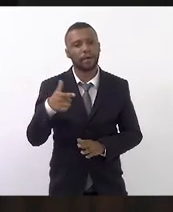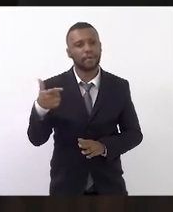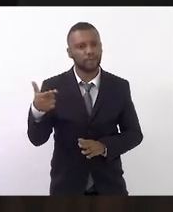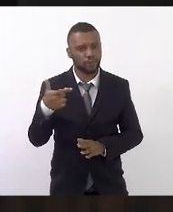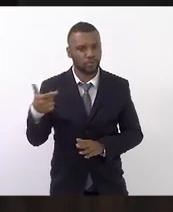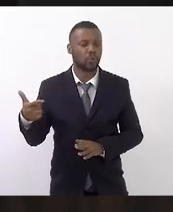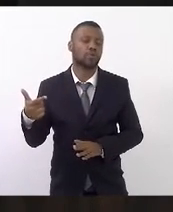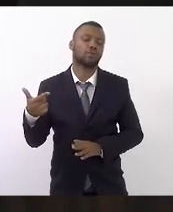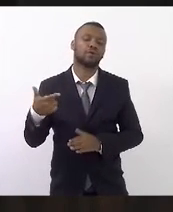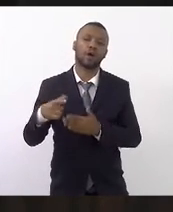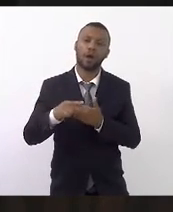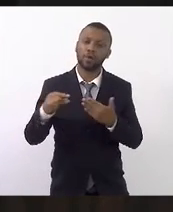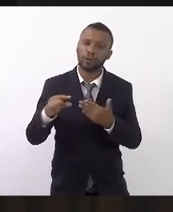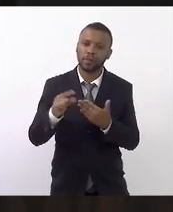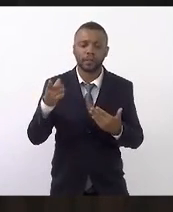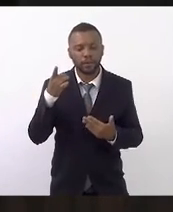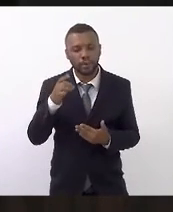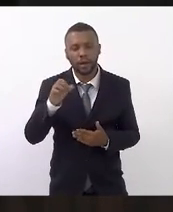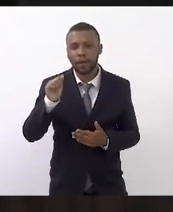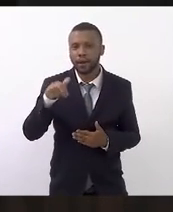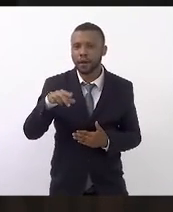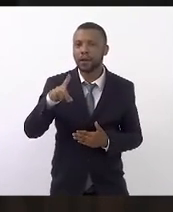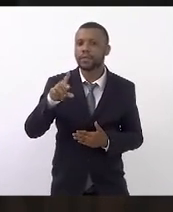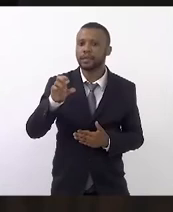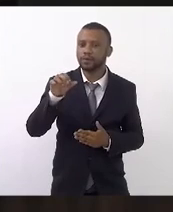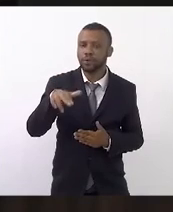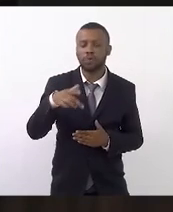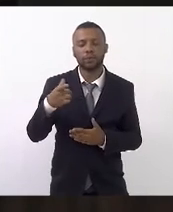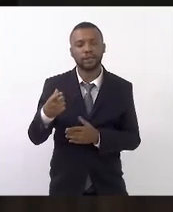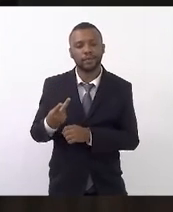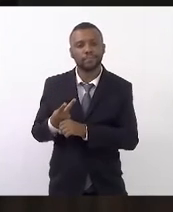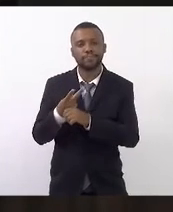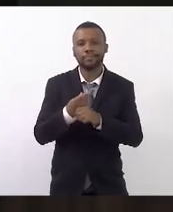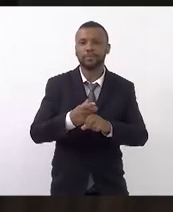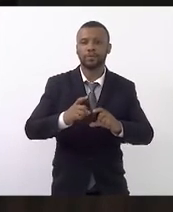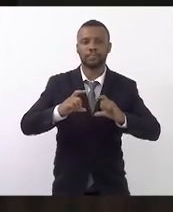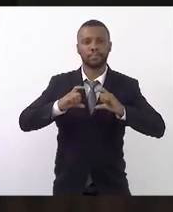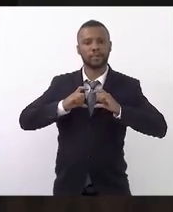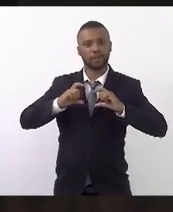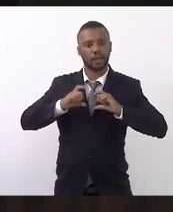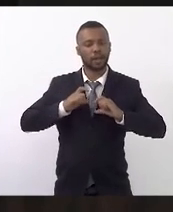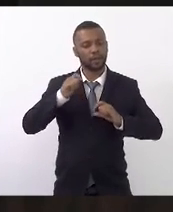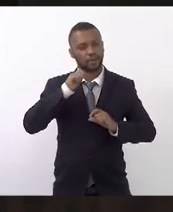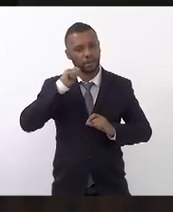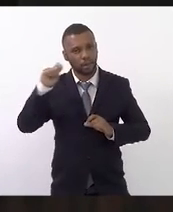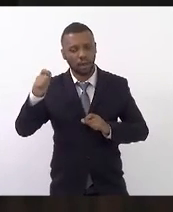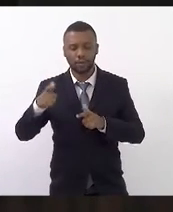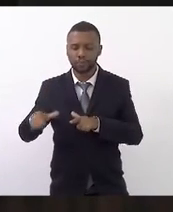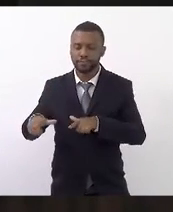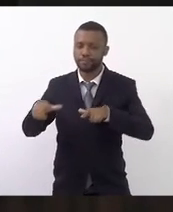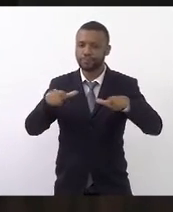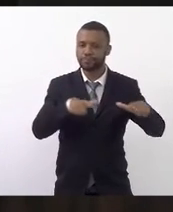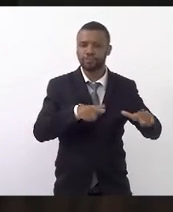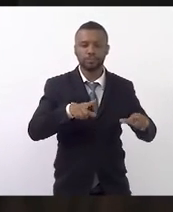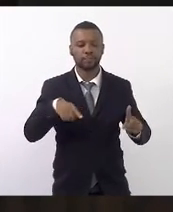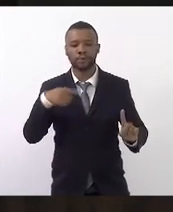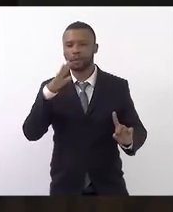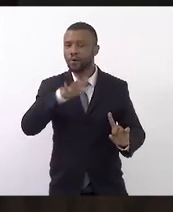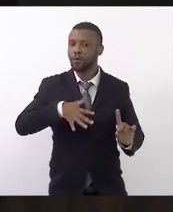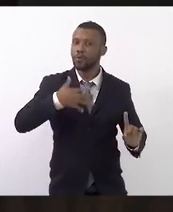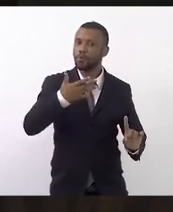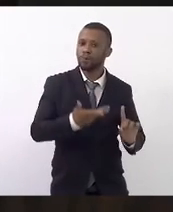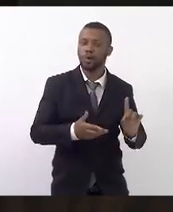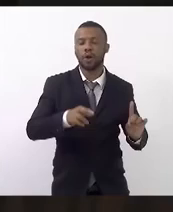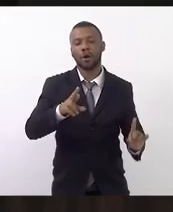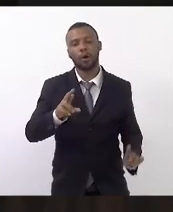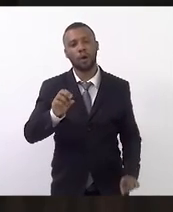deputado Anderson Alexandre, que concede medalha Tiradentes e respectivo diploma ao senhor Ronald Aguiar